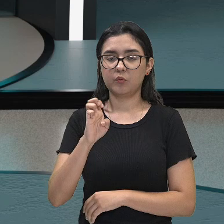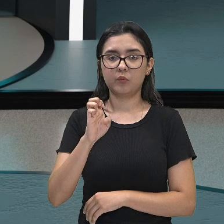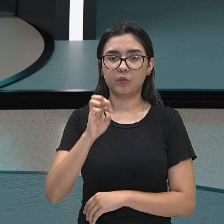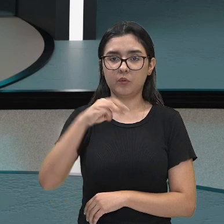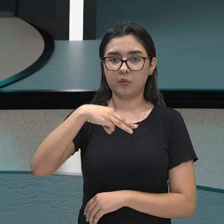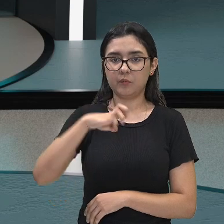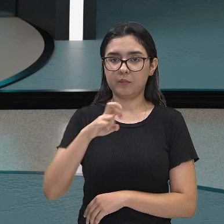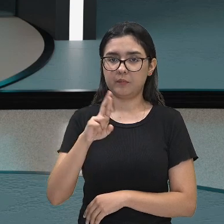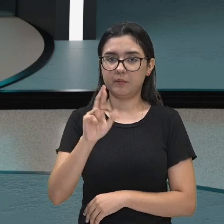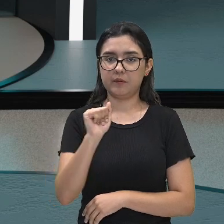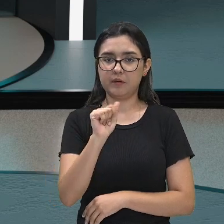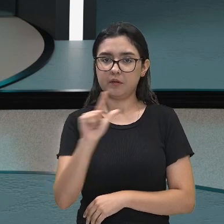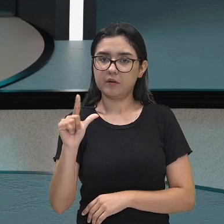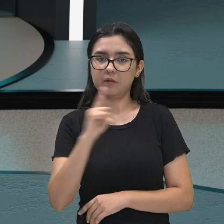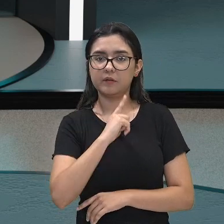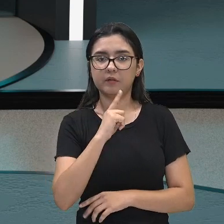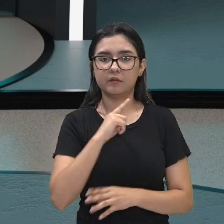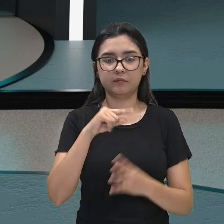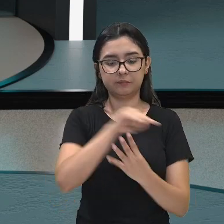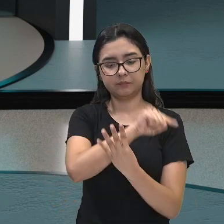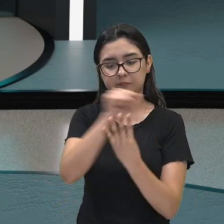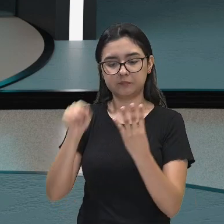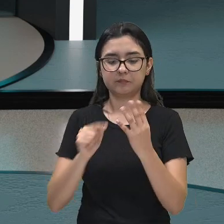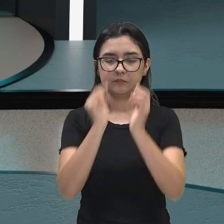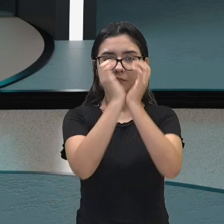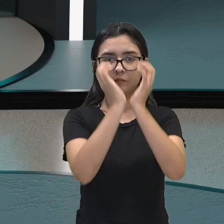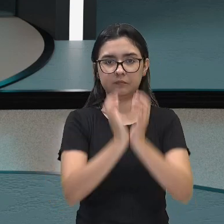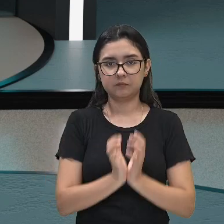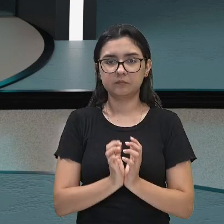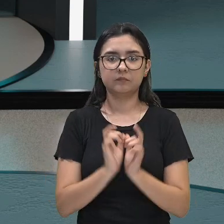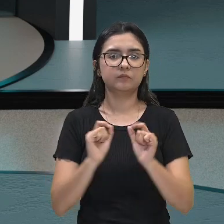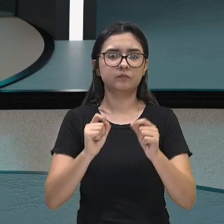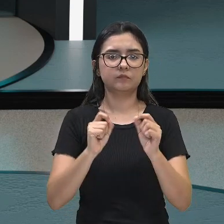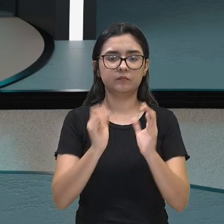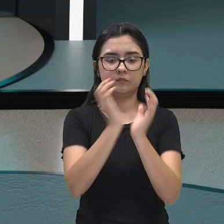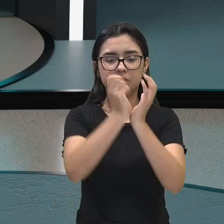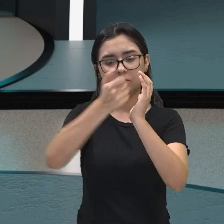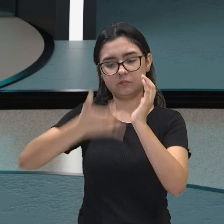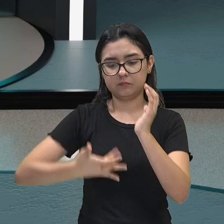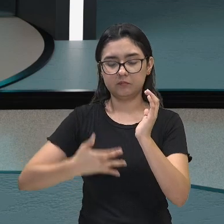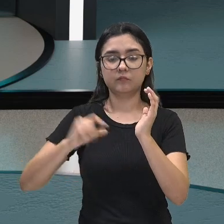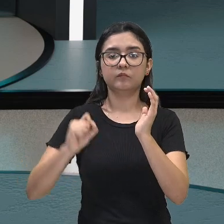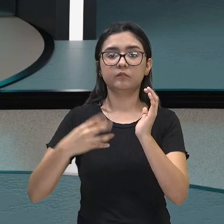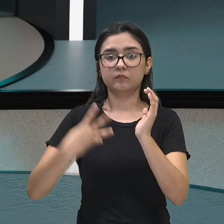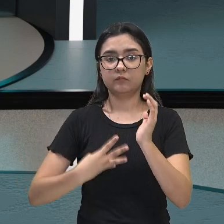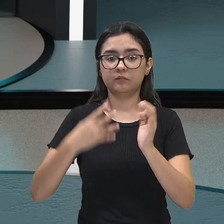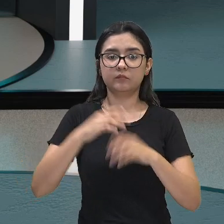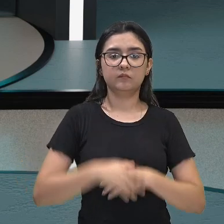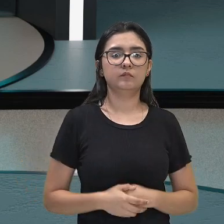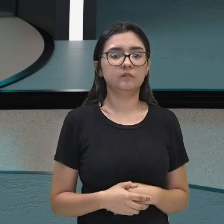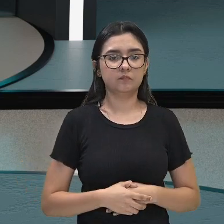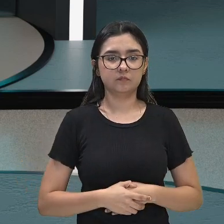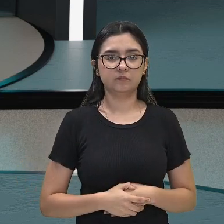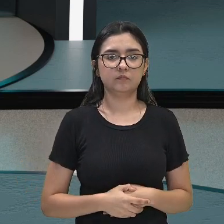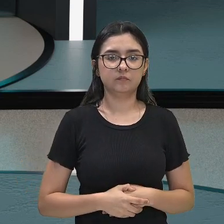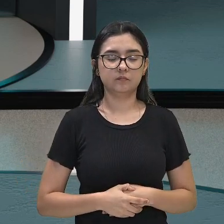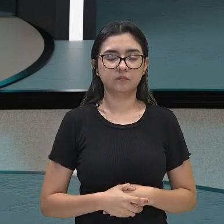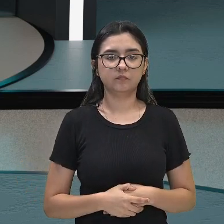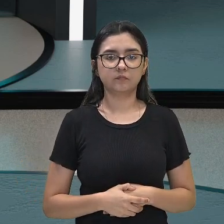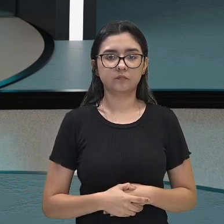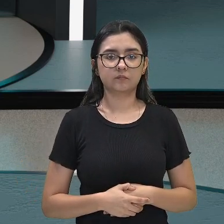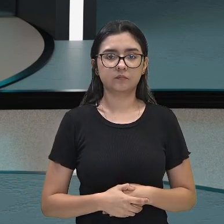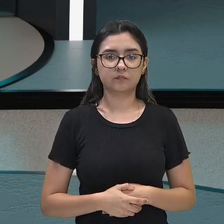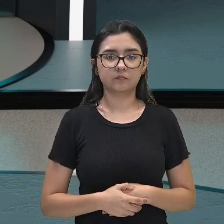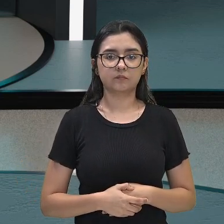dessa classe, temos 4 subclasses, que são numeral cardinal,